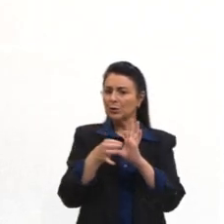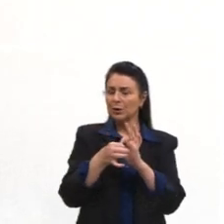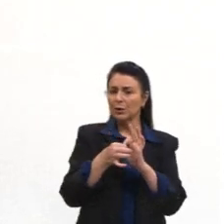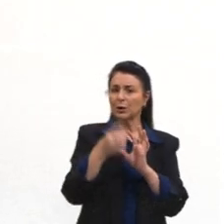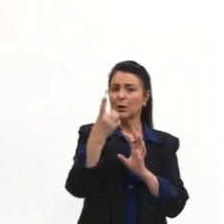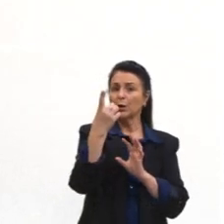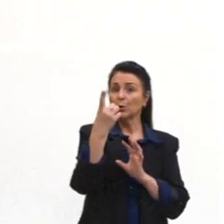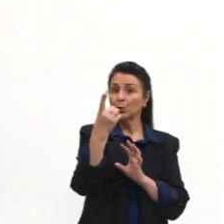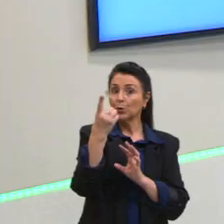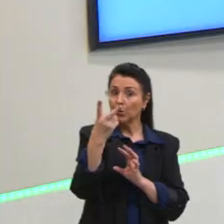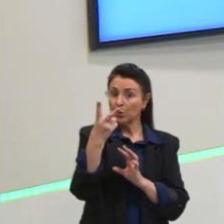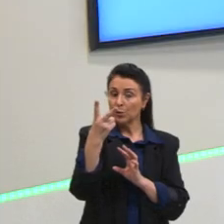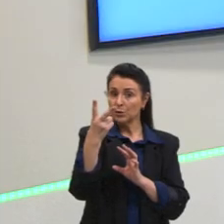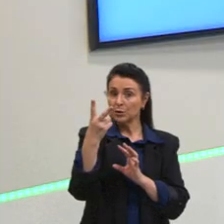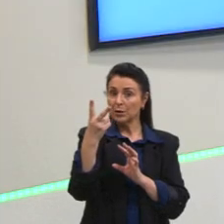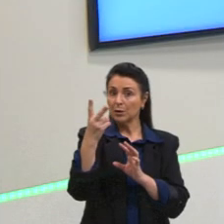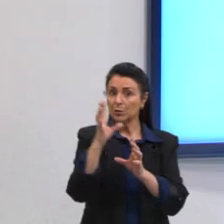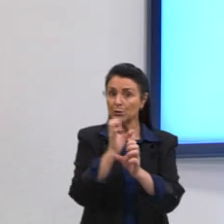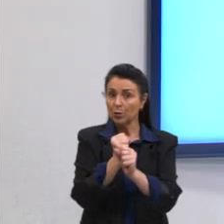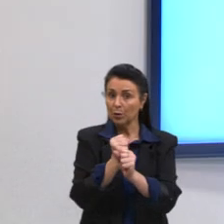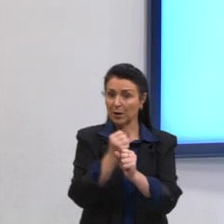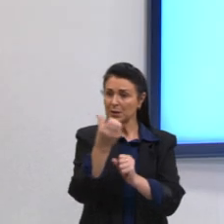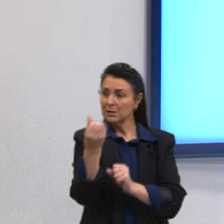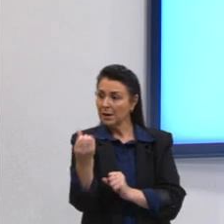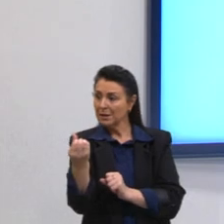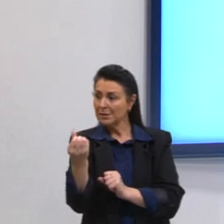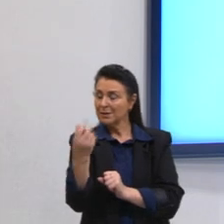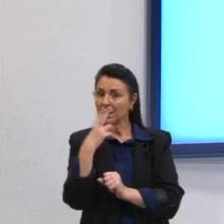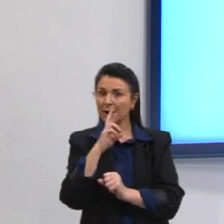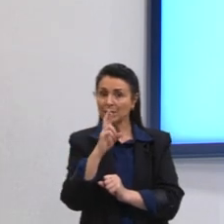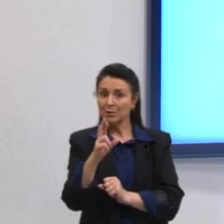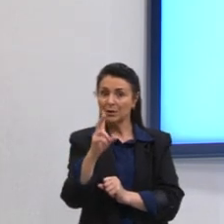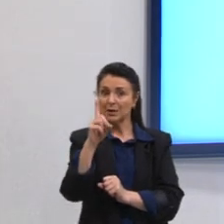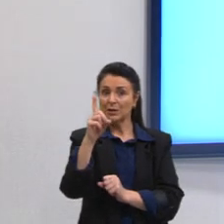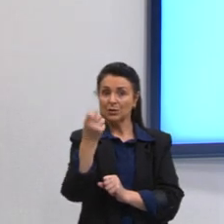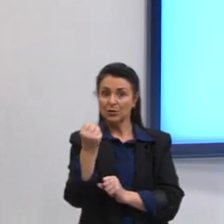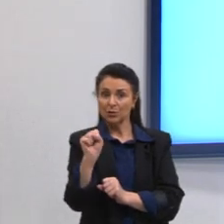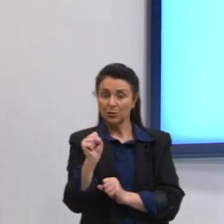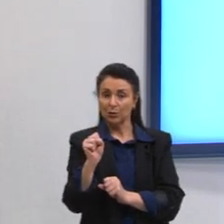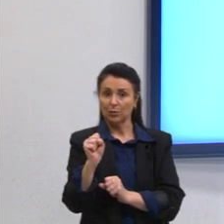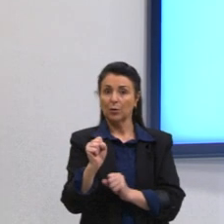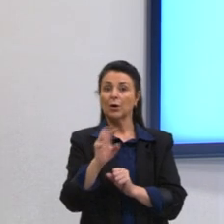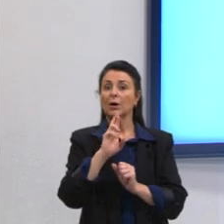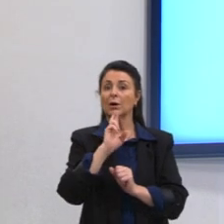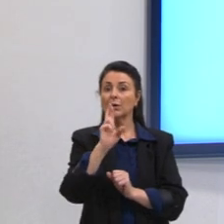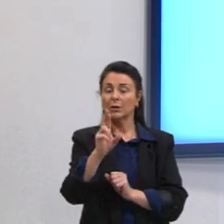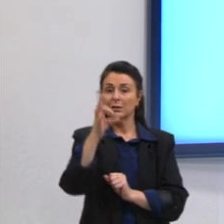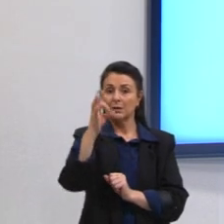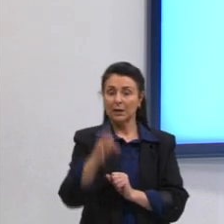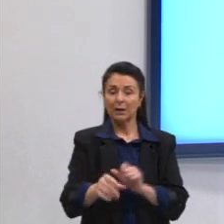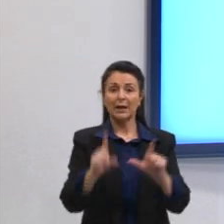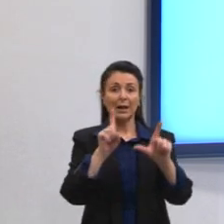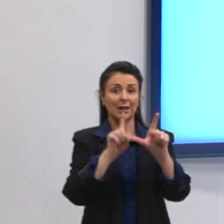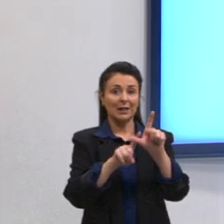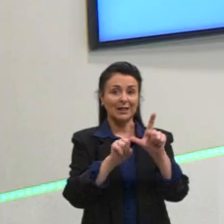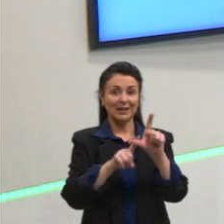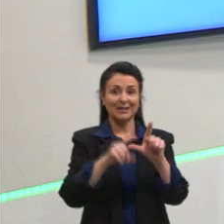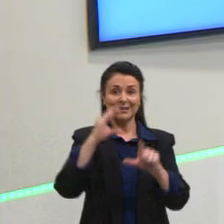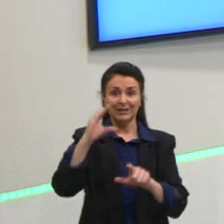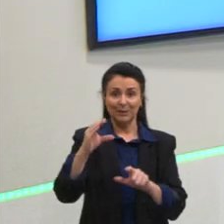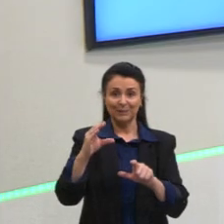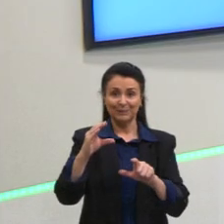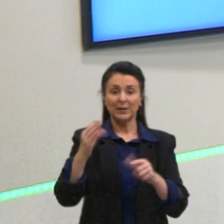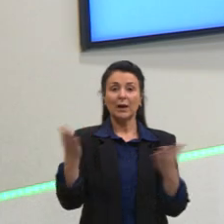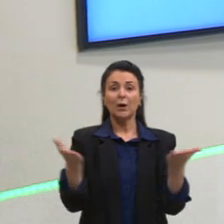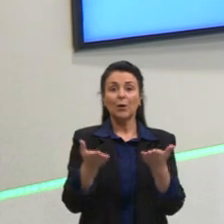12 kg até 16 kg somando assim 18 quilogramas resposta certa é a letra C Então essa foi a